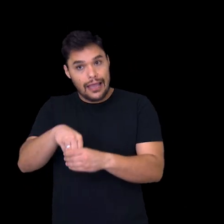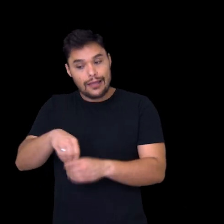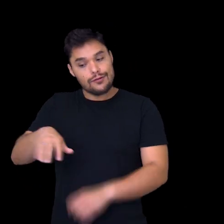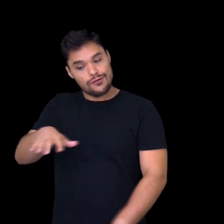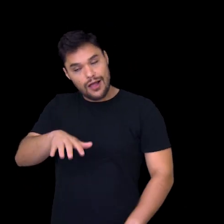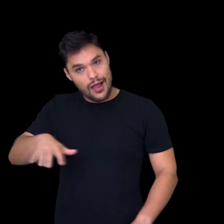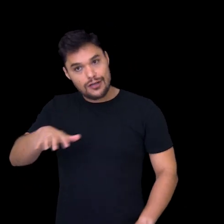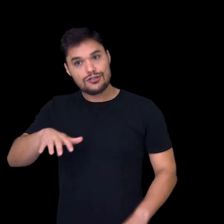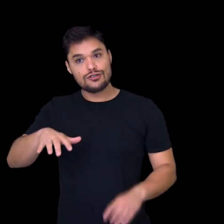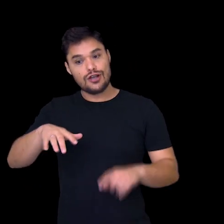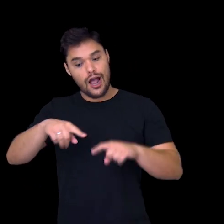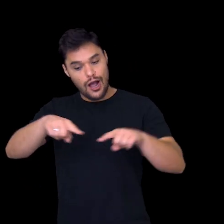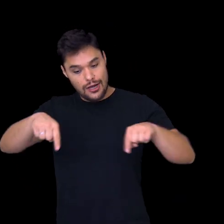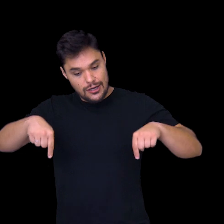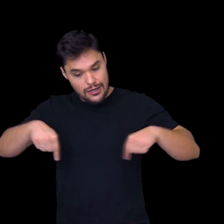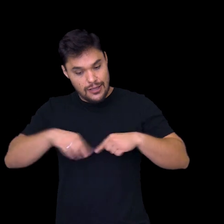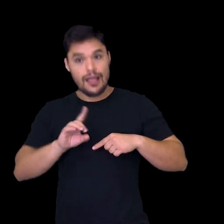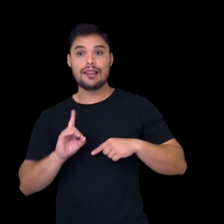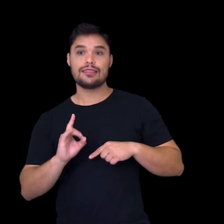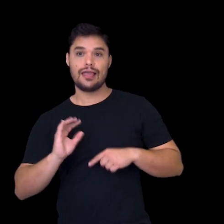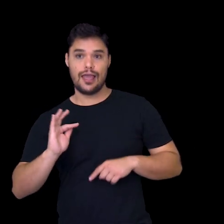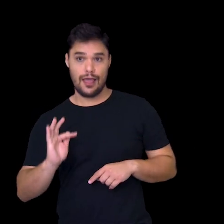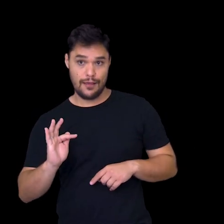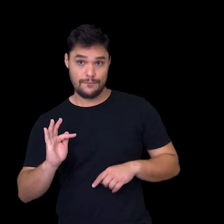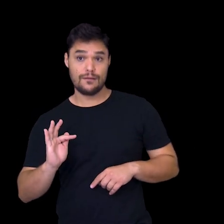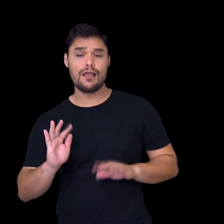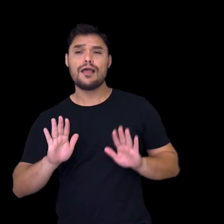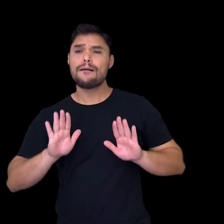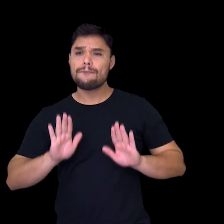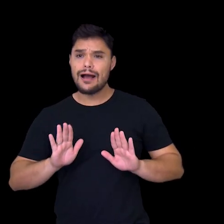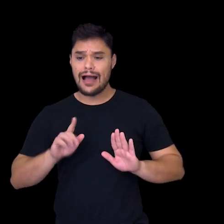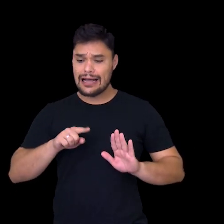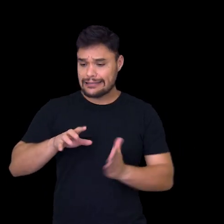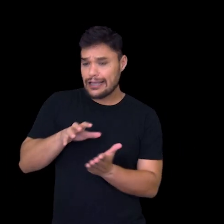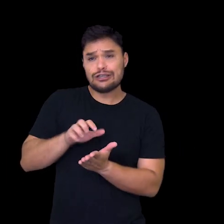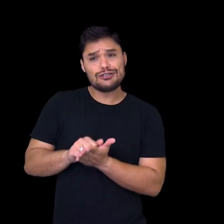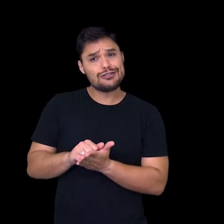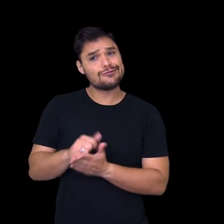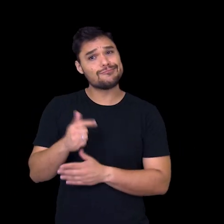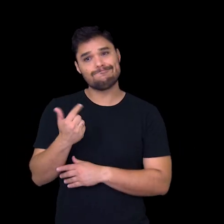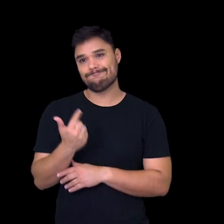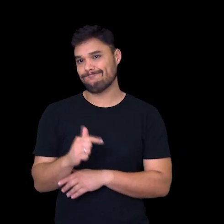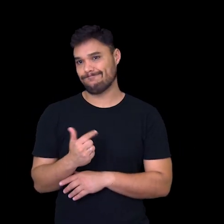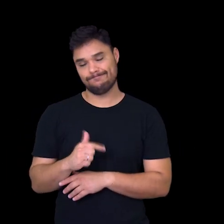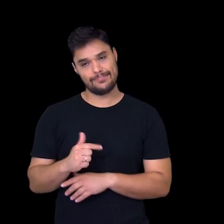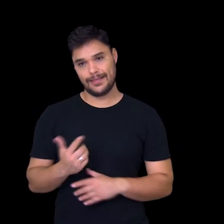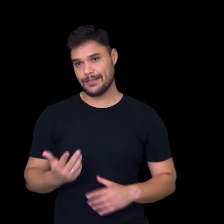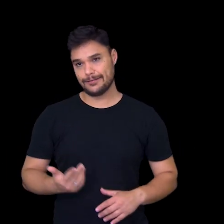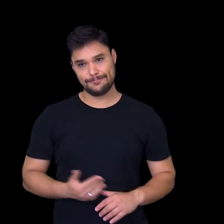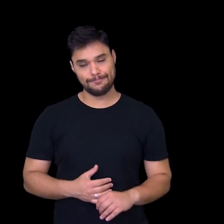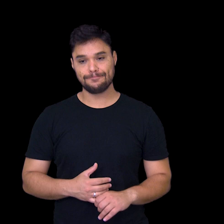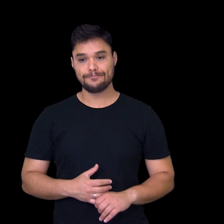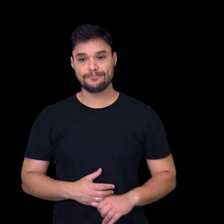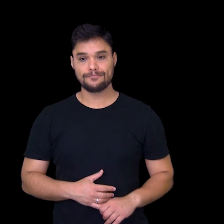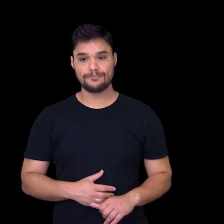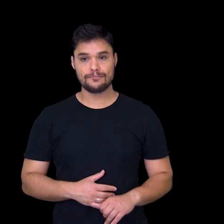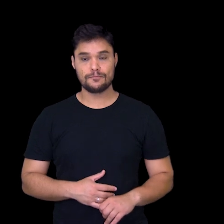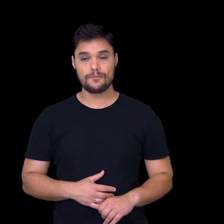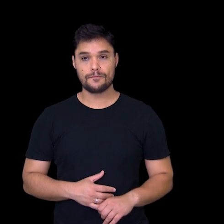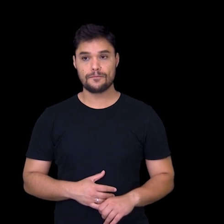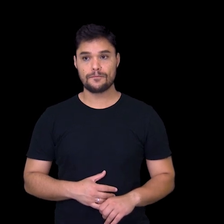dentro dessa região onde o quadradinho foi delimitado. Só que há um apagamento histórico dessas